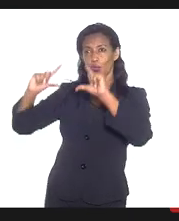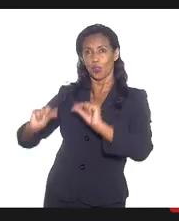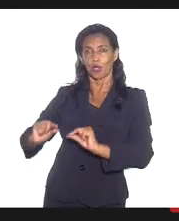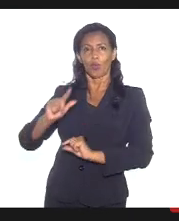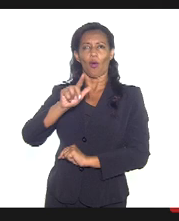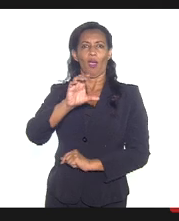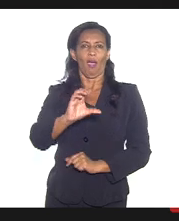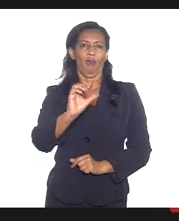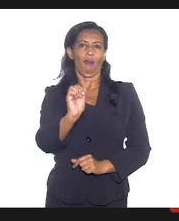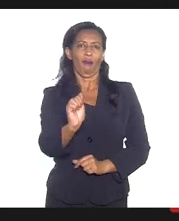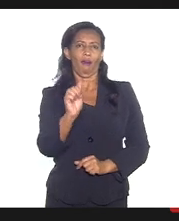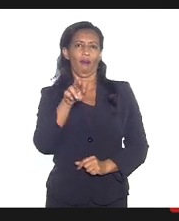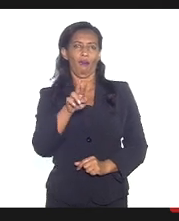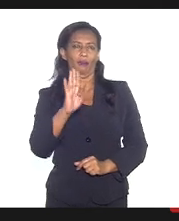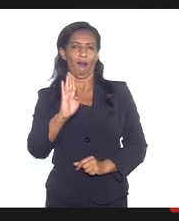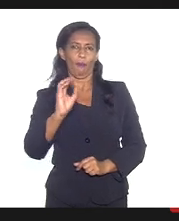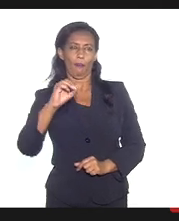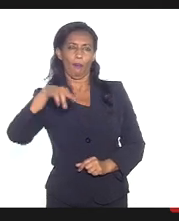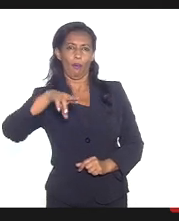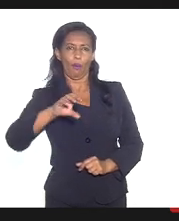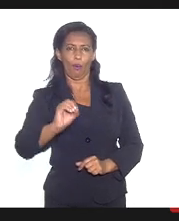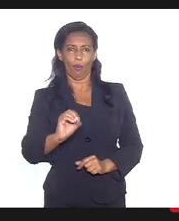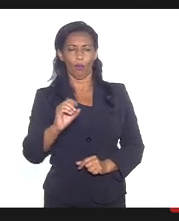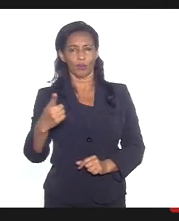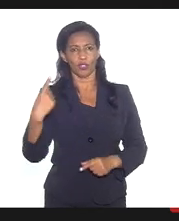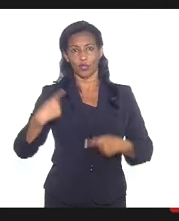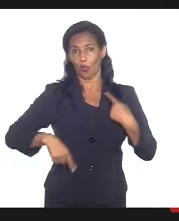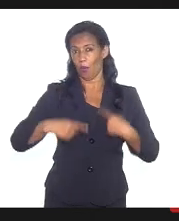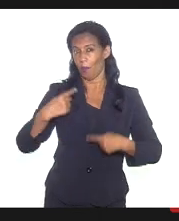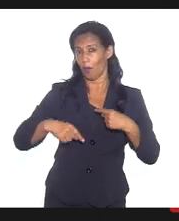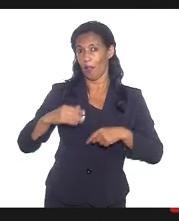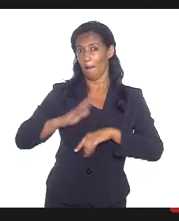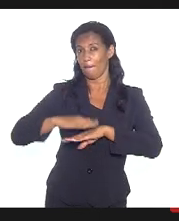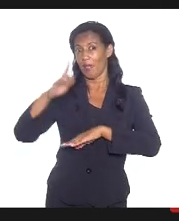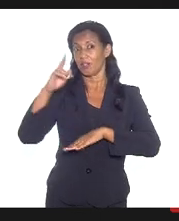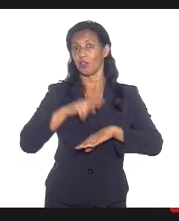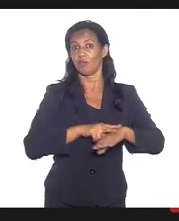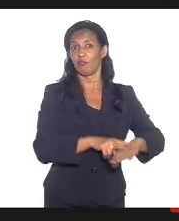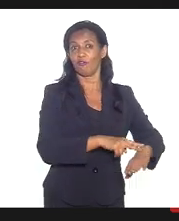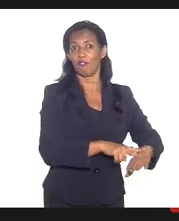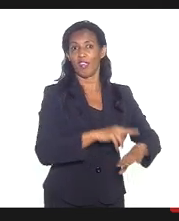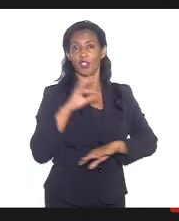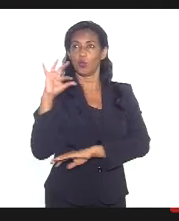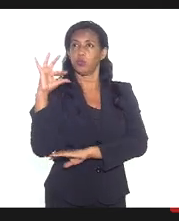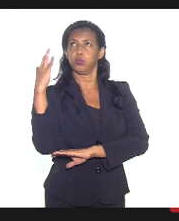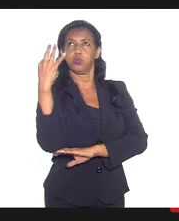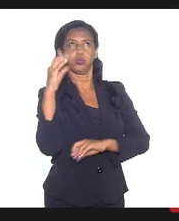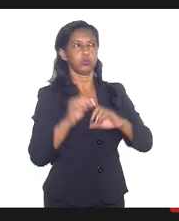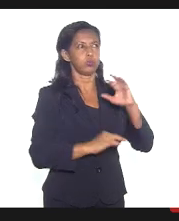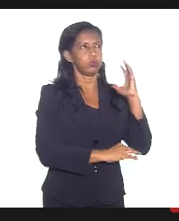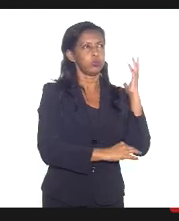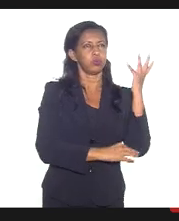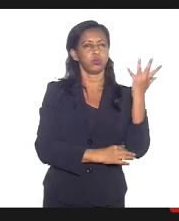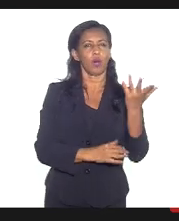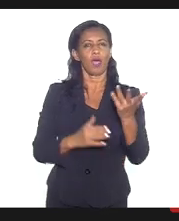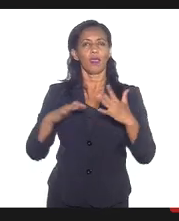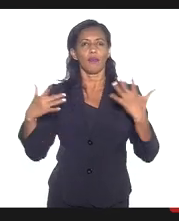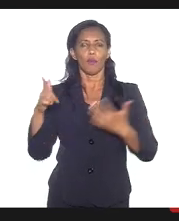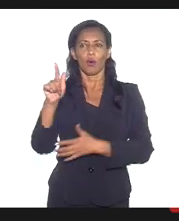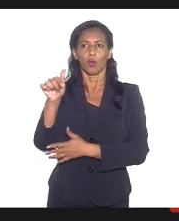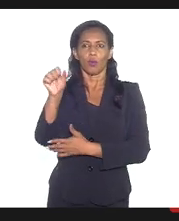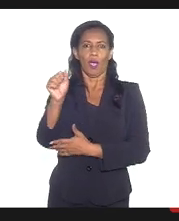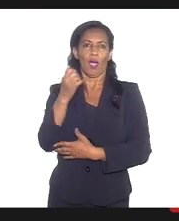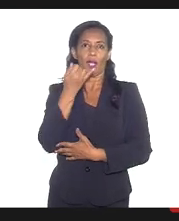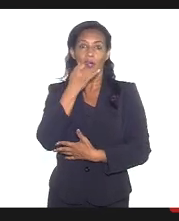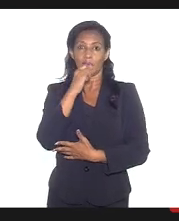né, de a gente ter uma política mais sobre o verde, vamos dizer assim. Embora o gás seja uma, vamos dizer assim, uma